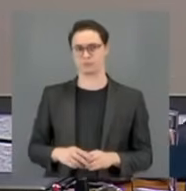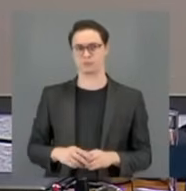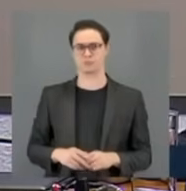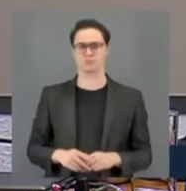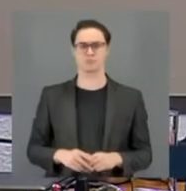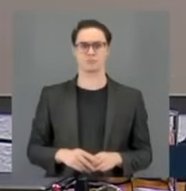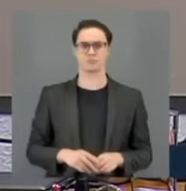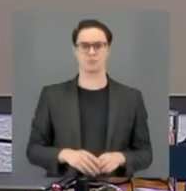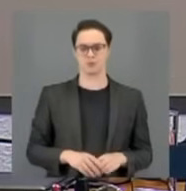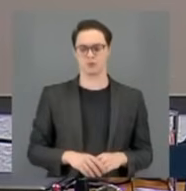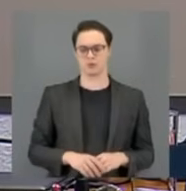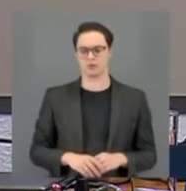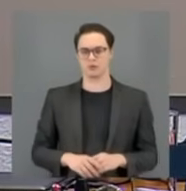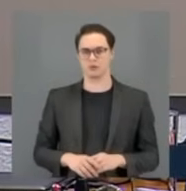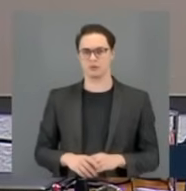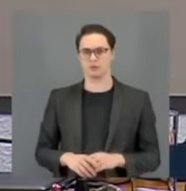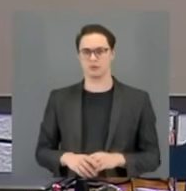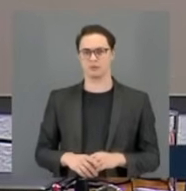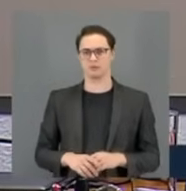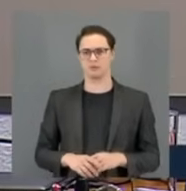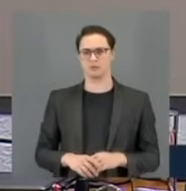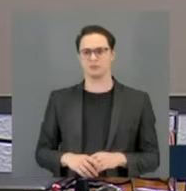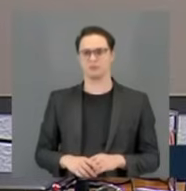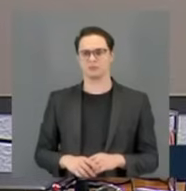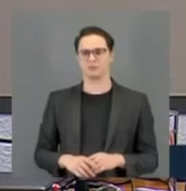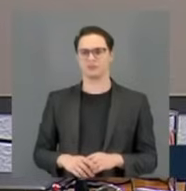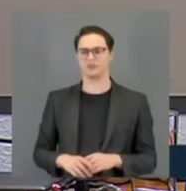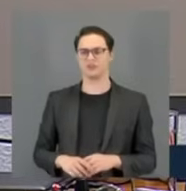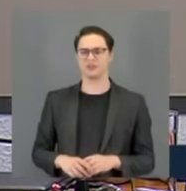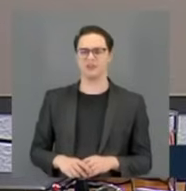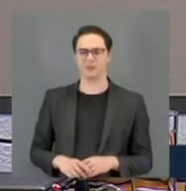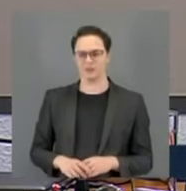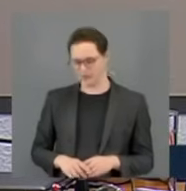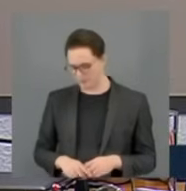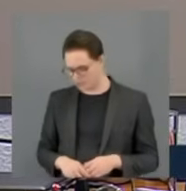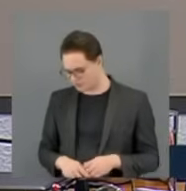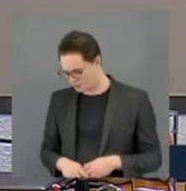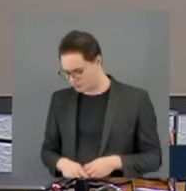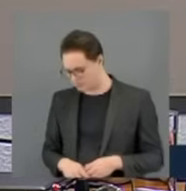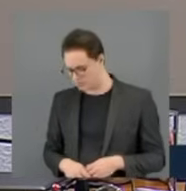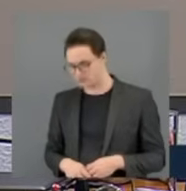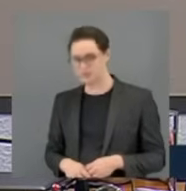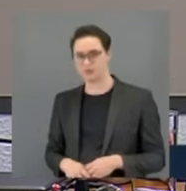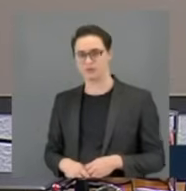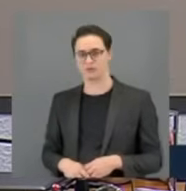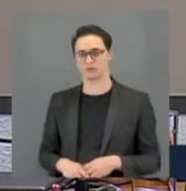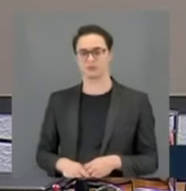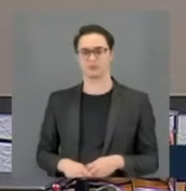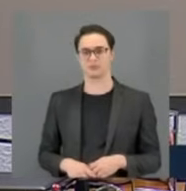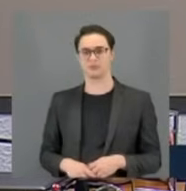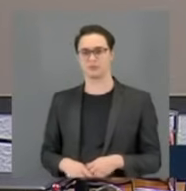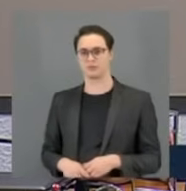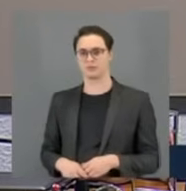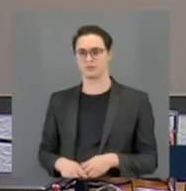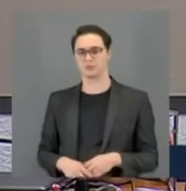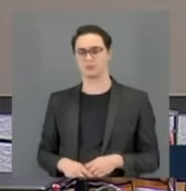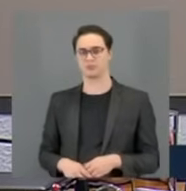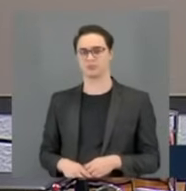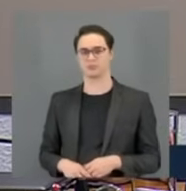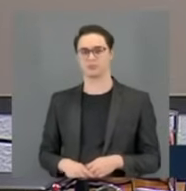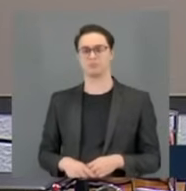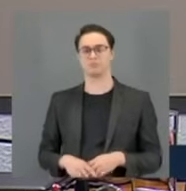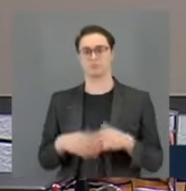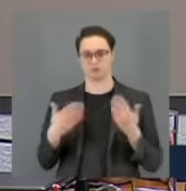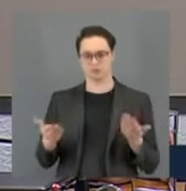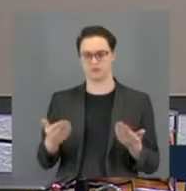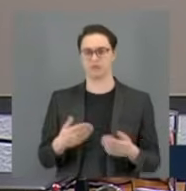esse caso aqui ficou ali o tweet da Estela Aranha. Então, não tem STF, não tem